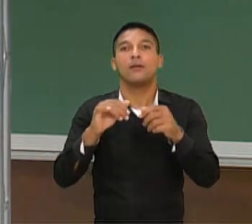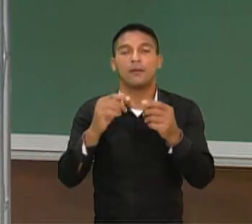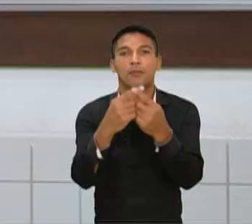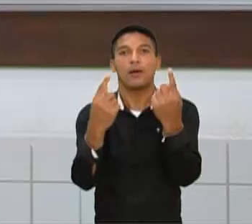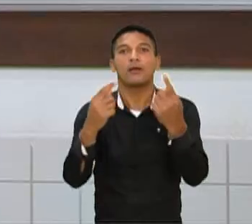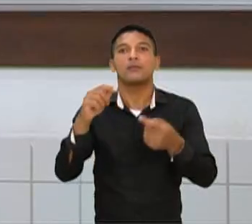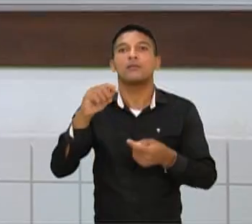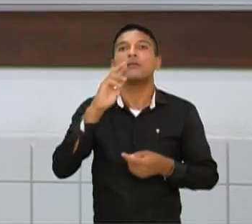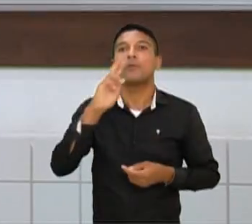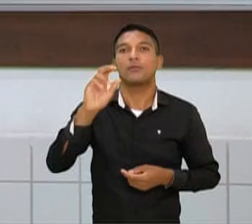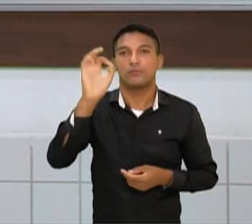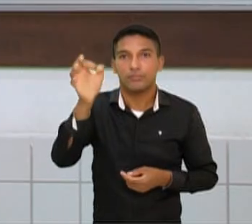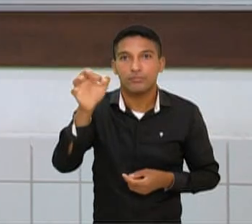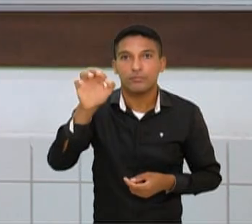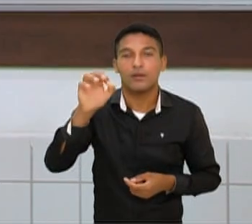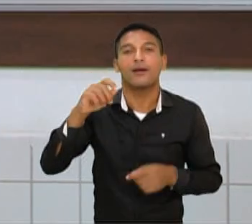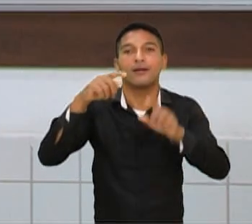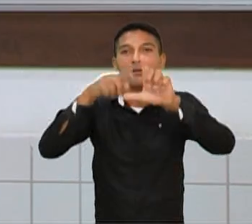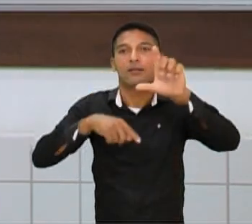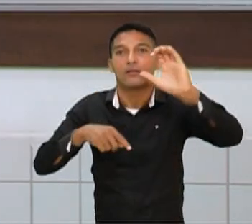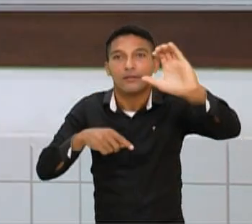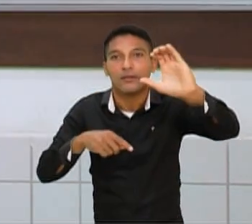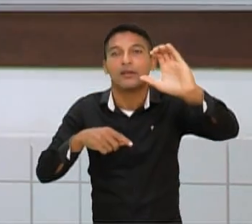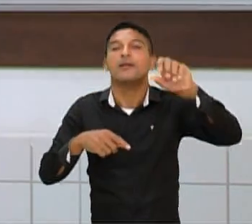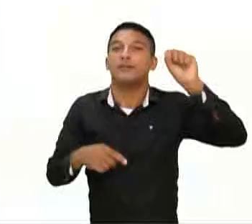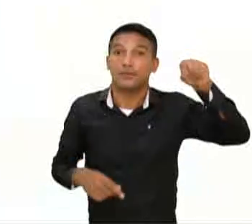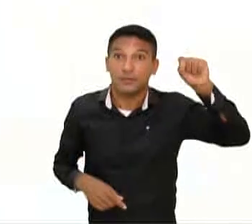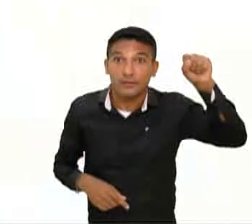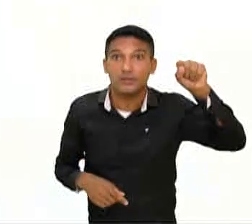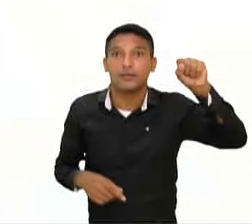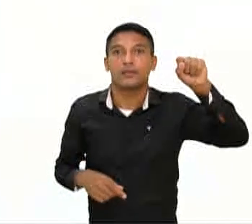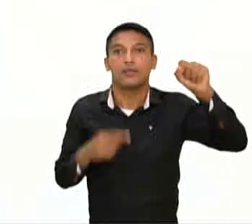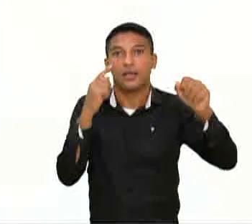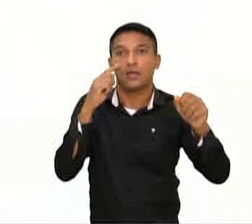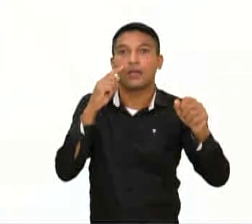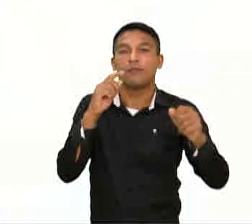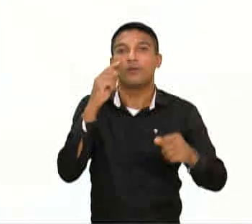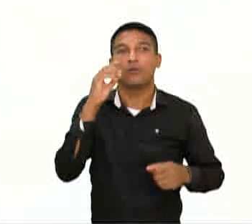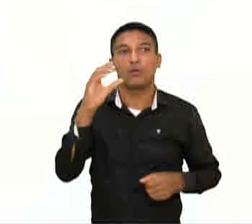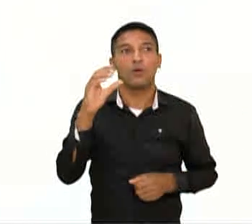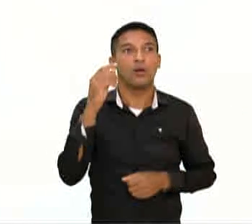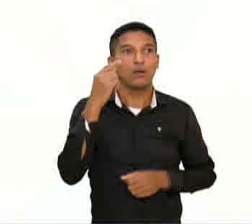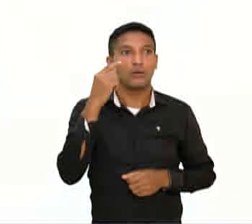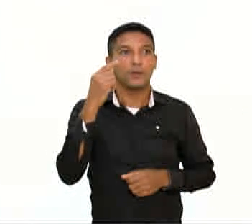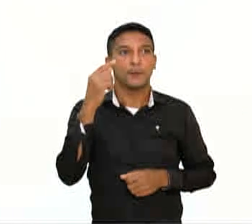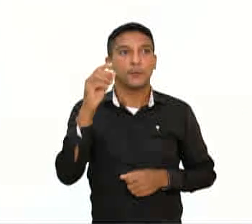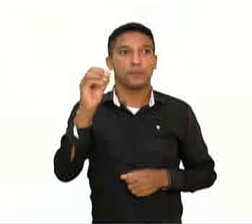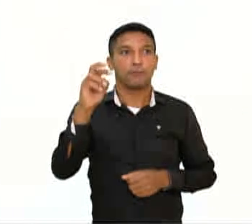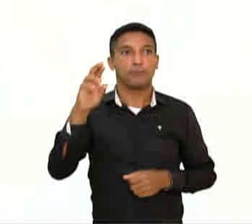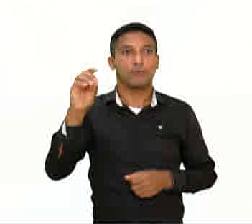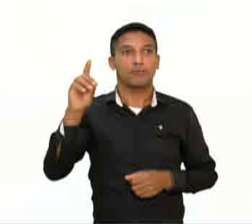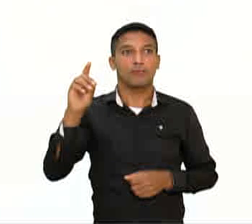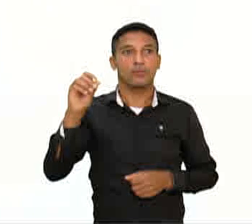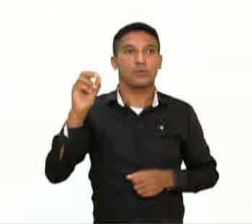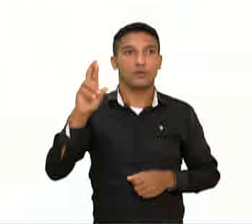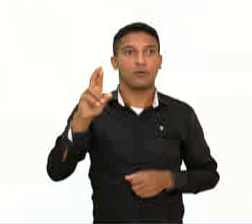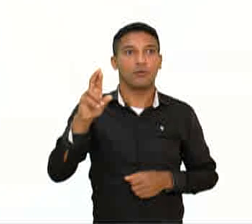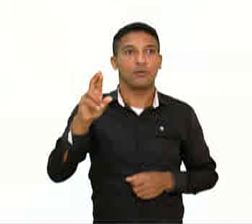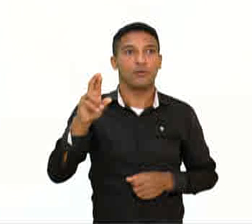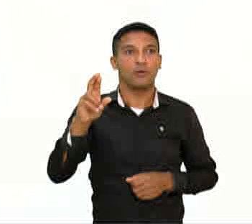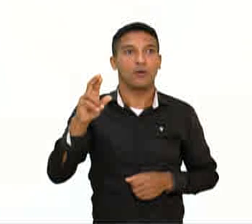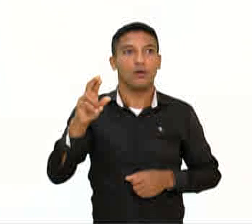nossa alternativa correta é a letra C. Sim, o corredor da moda deu um grande incentivo. É um novo